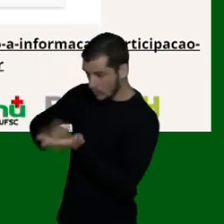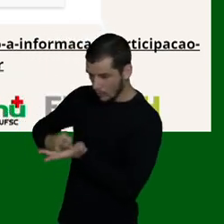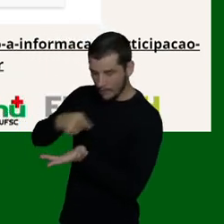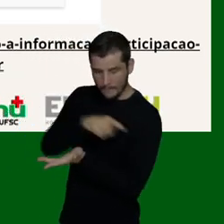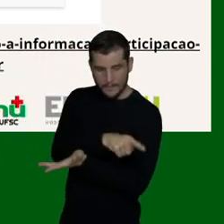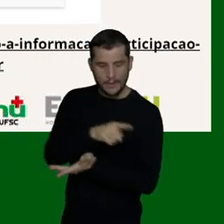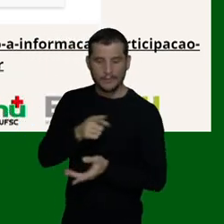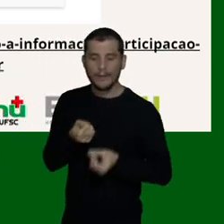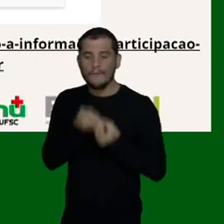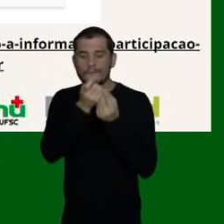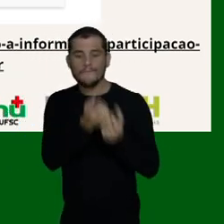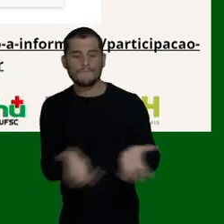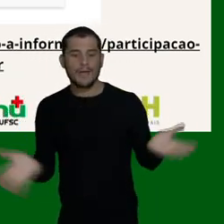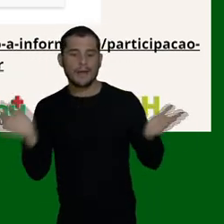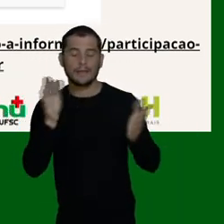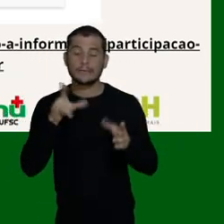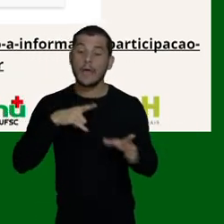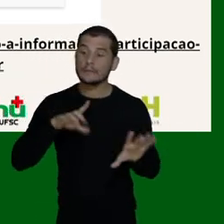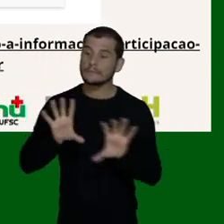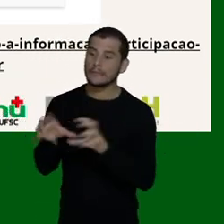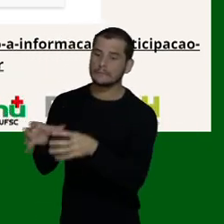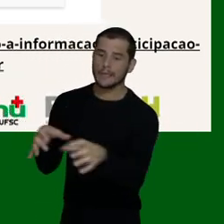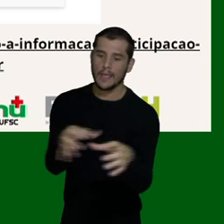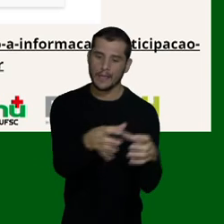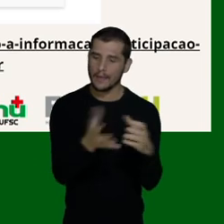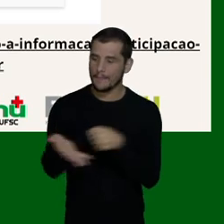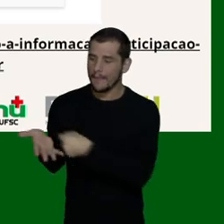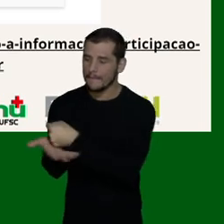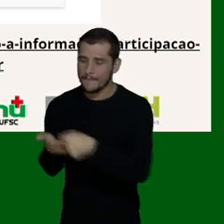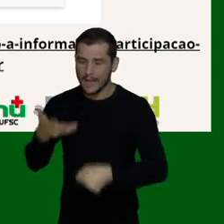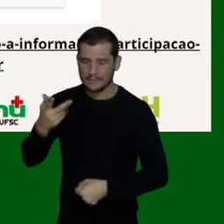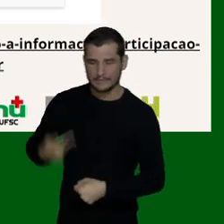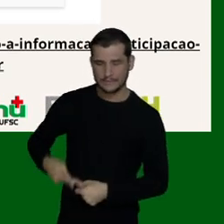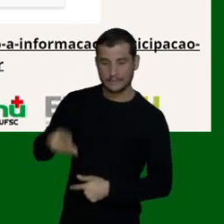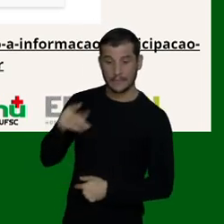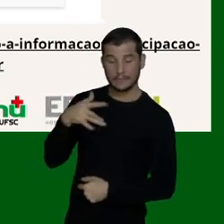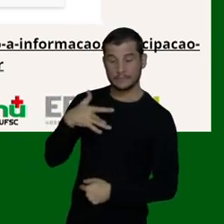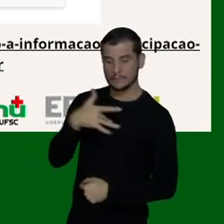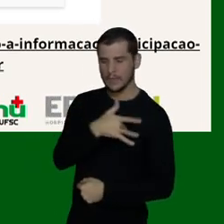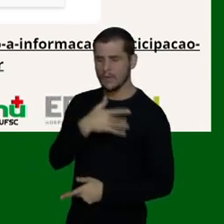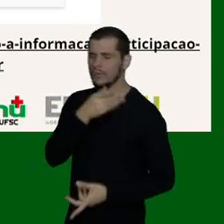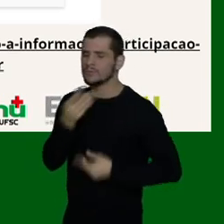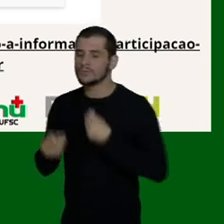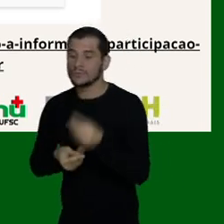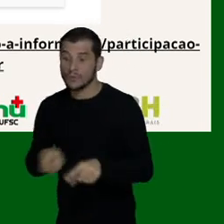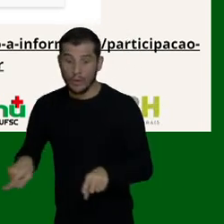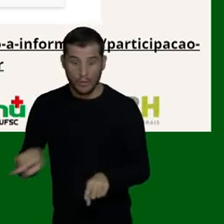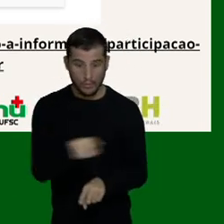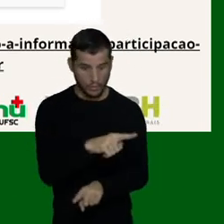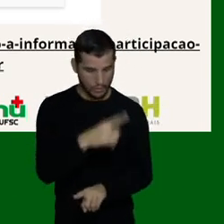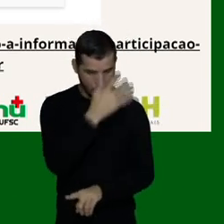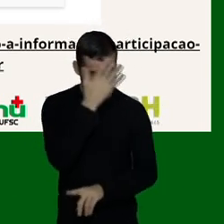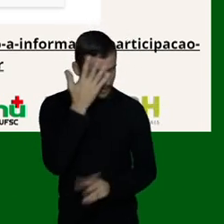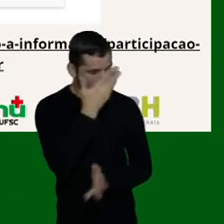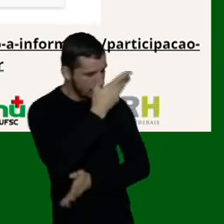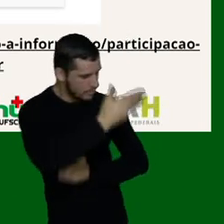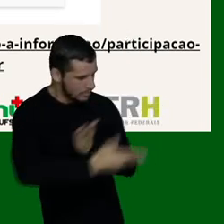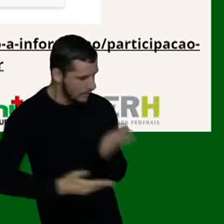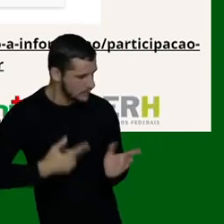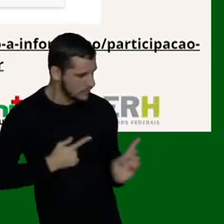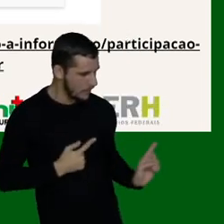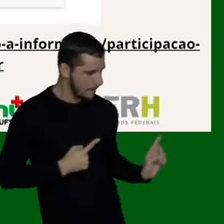básicas de saúde do processo do Como encaminhar essas crianças aqui existe todo o critério de